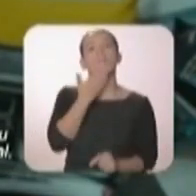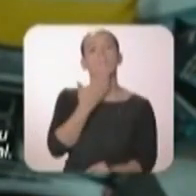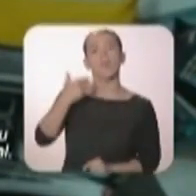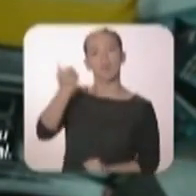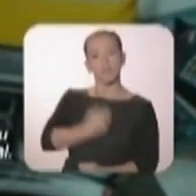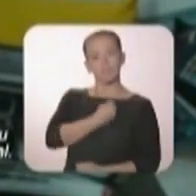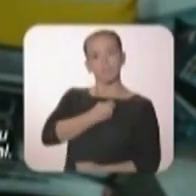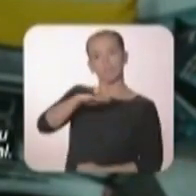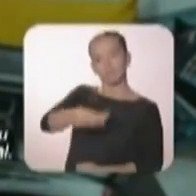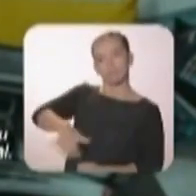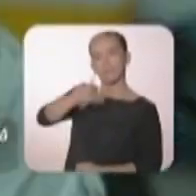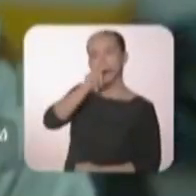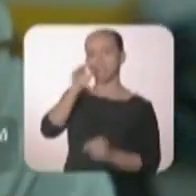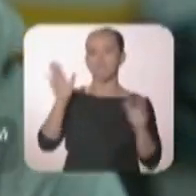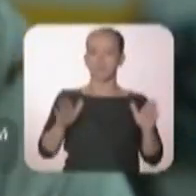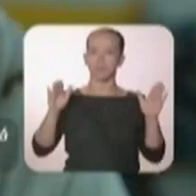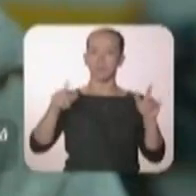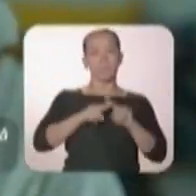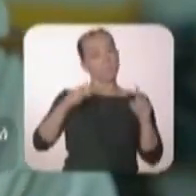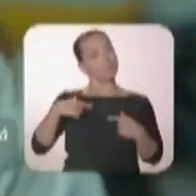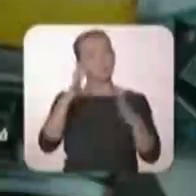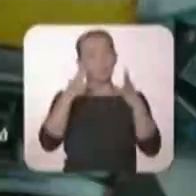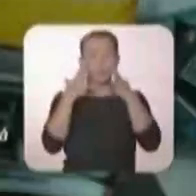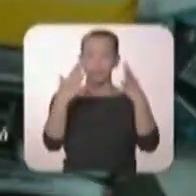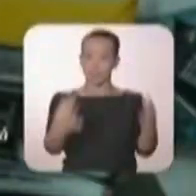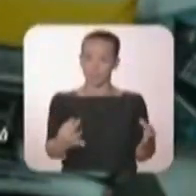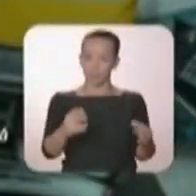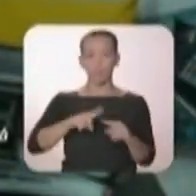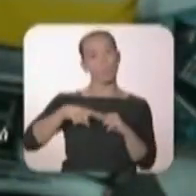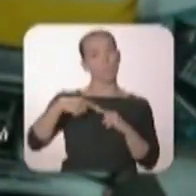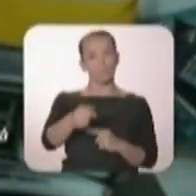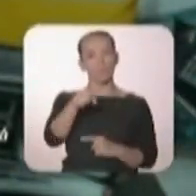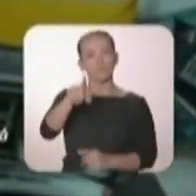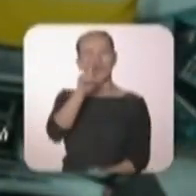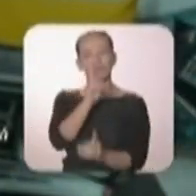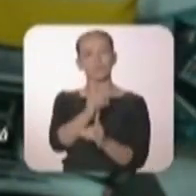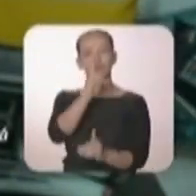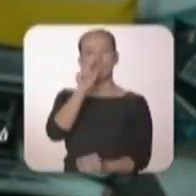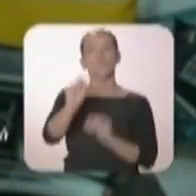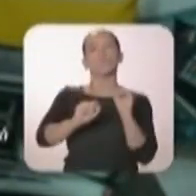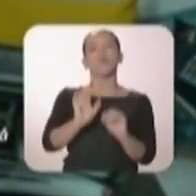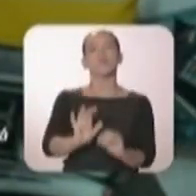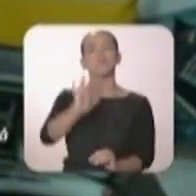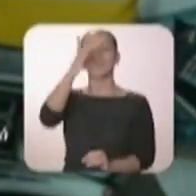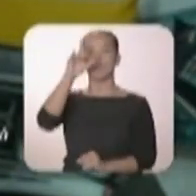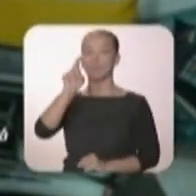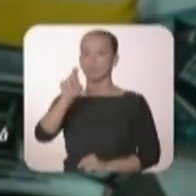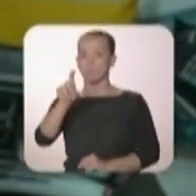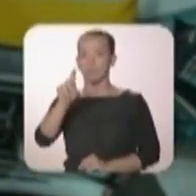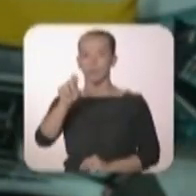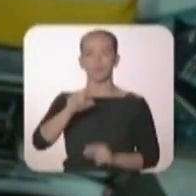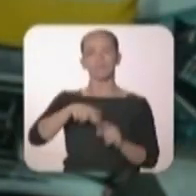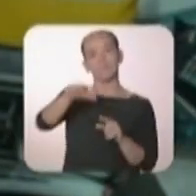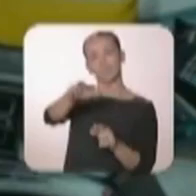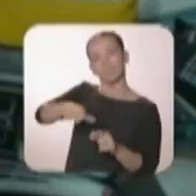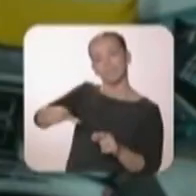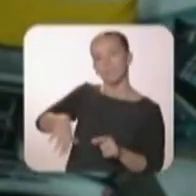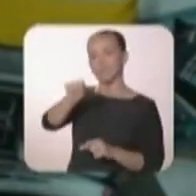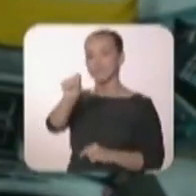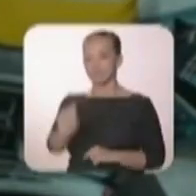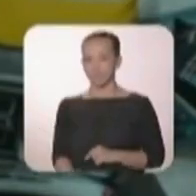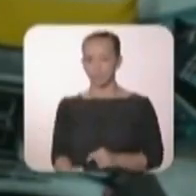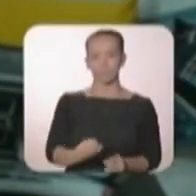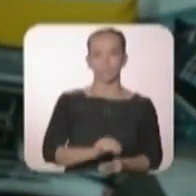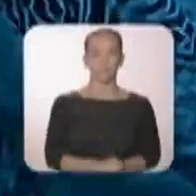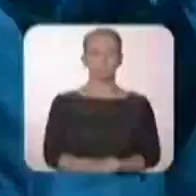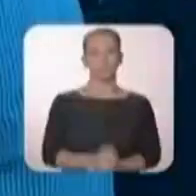quem vive na região do Pantanal. Mas fica ligado, no próximo programa você vai descobrir o que está rolando na Grande Dourados e pela região da fronteira no